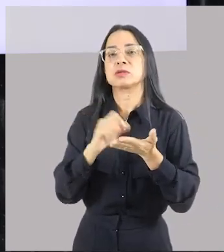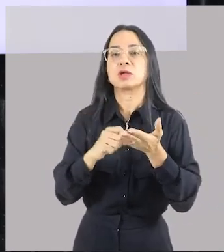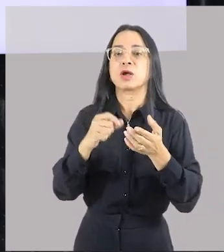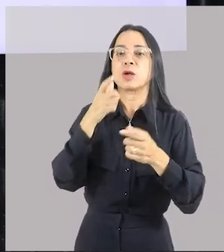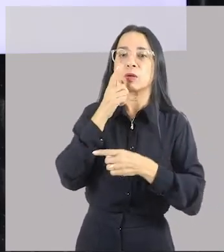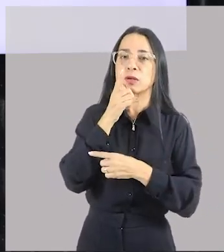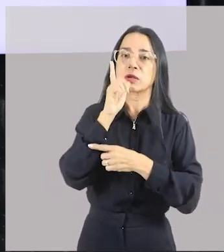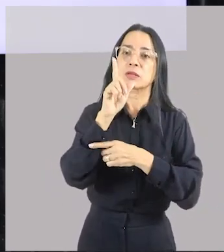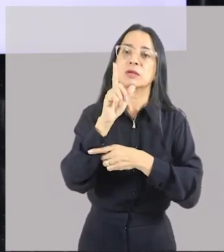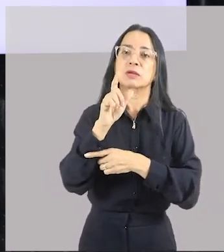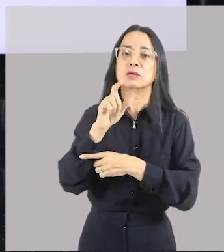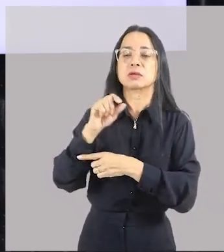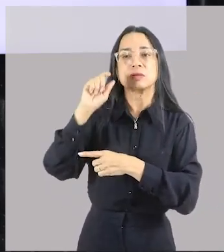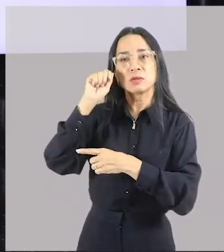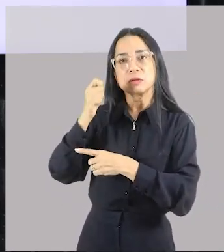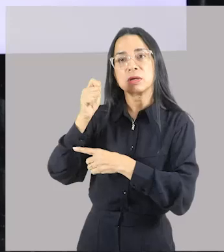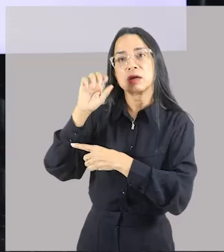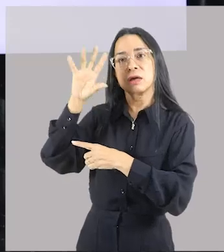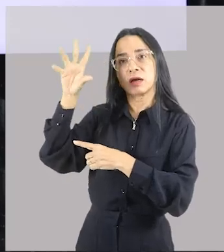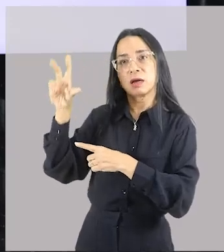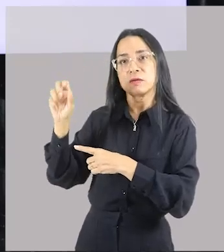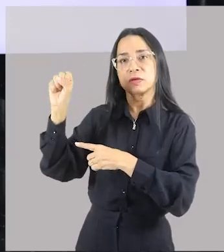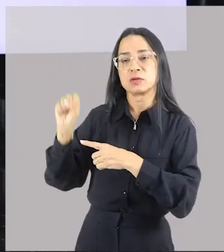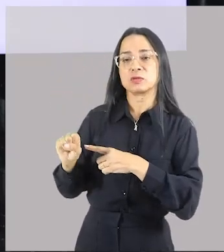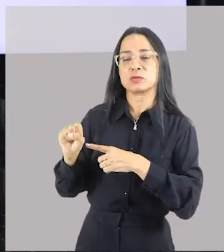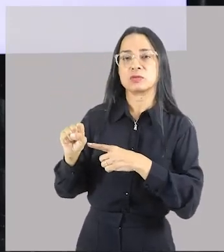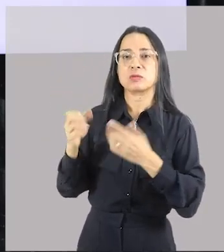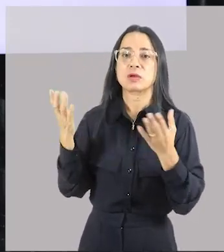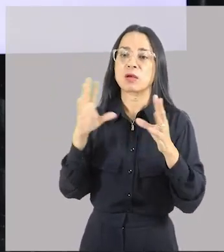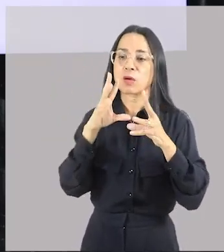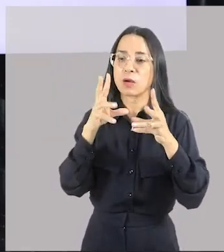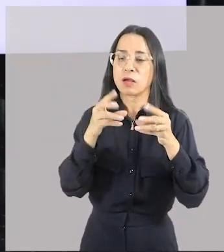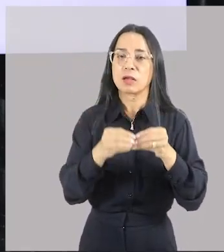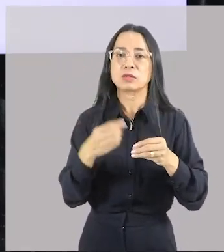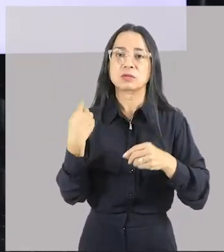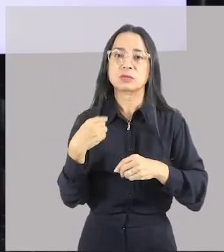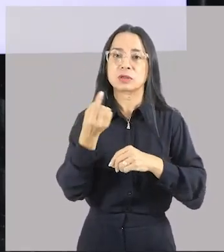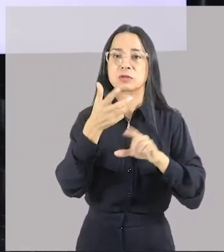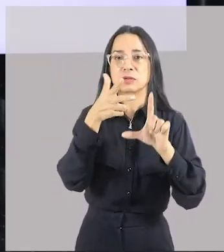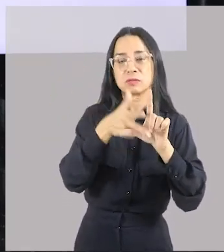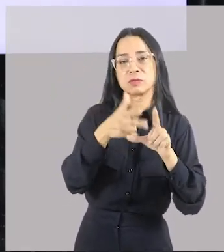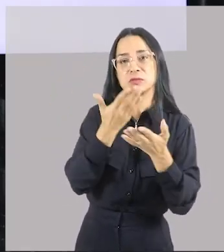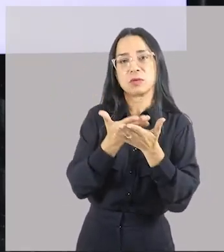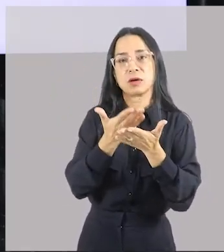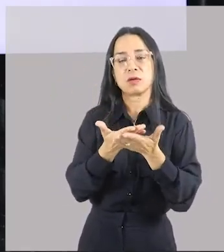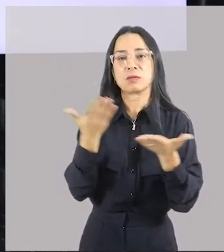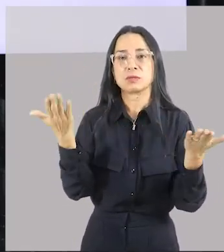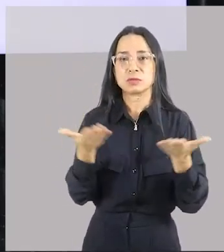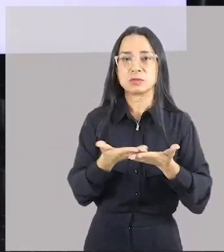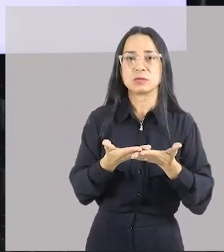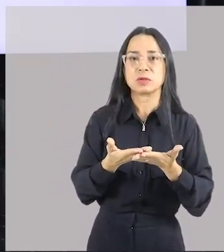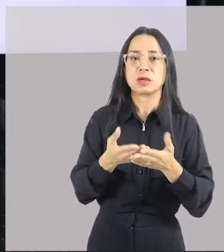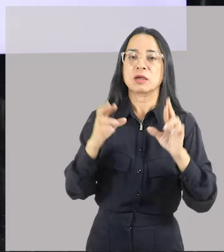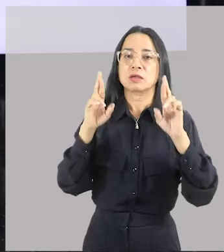da África do Sul. Então esse foi o resumo da nossa videoaula de hoje. Espero que tenha colaborado com